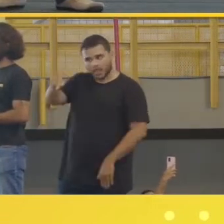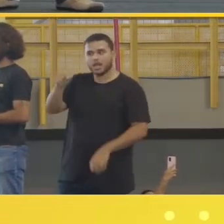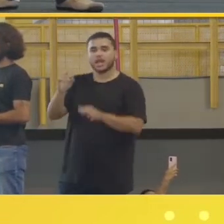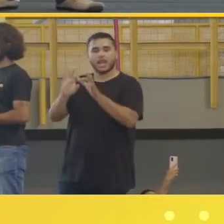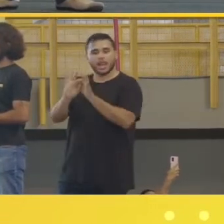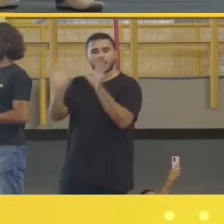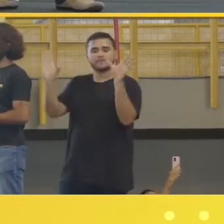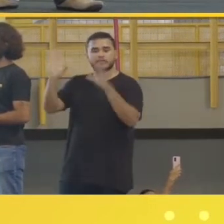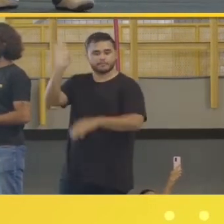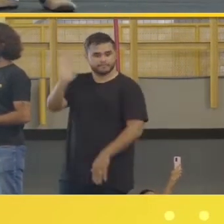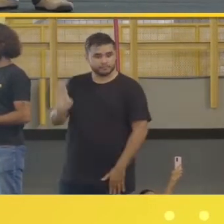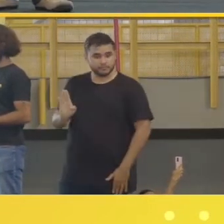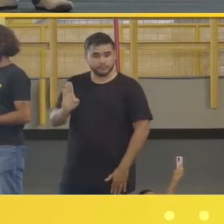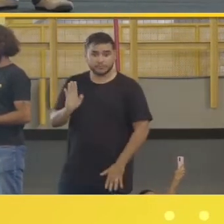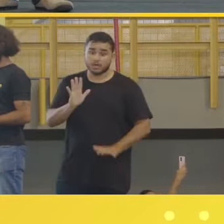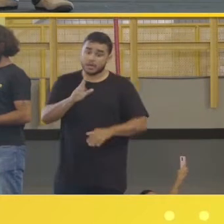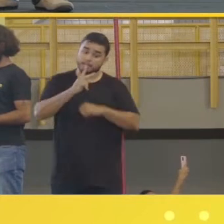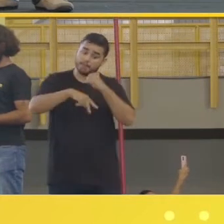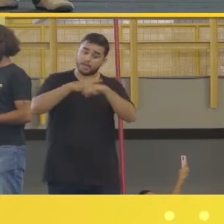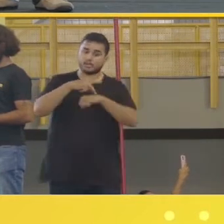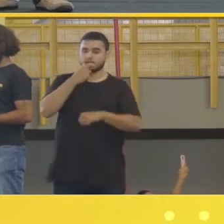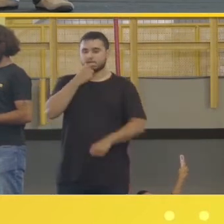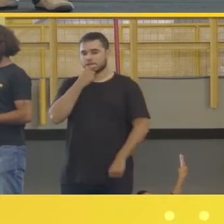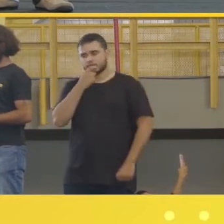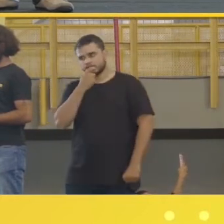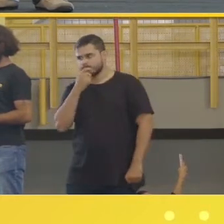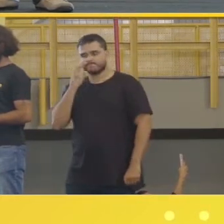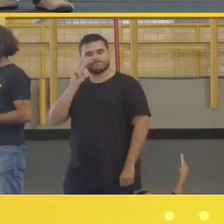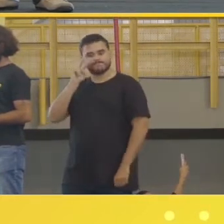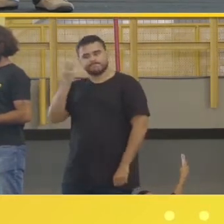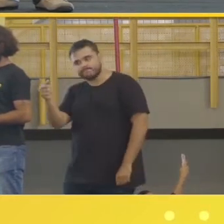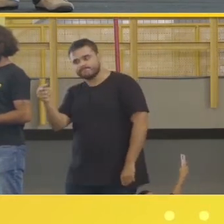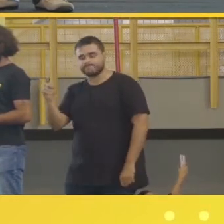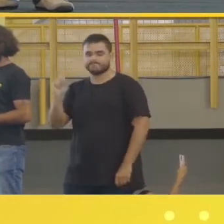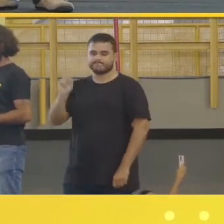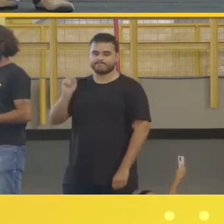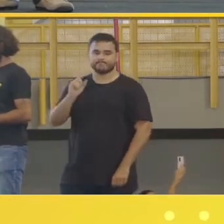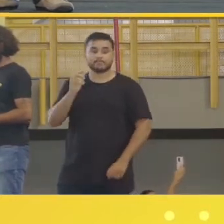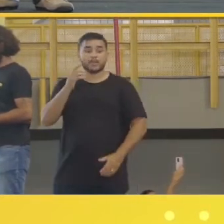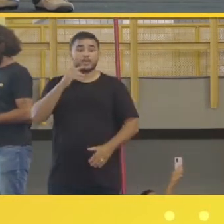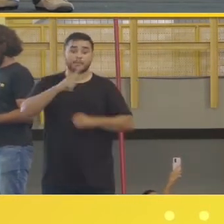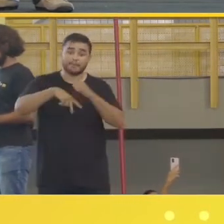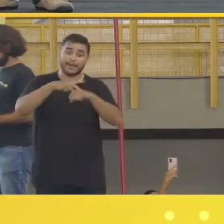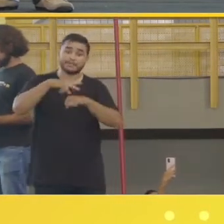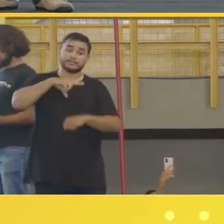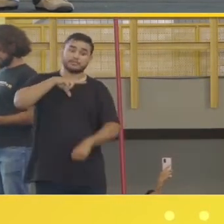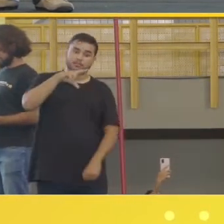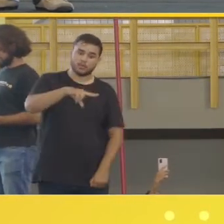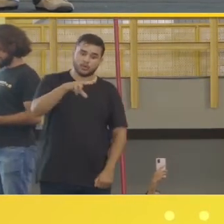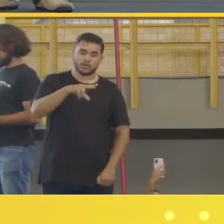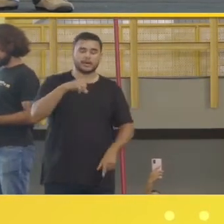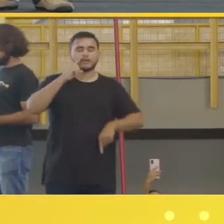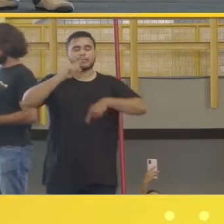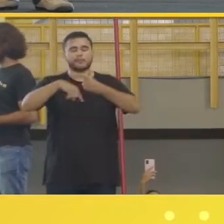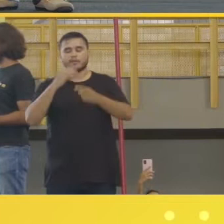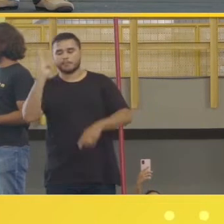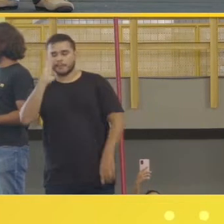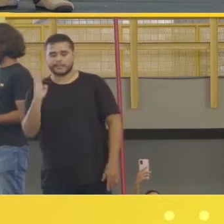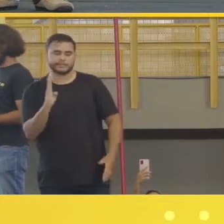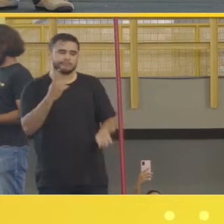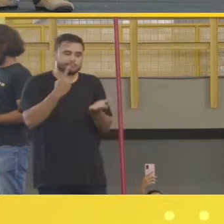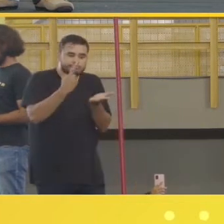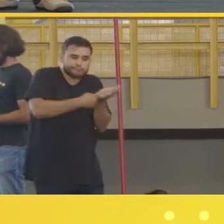E a Inglaterra também não. Vai ser feito um acordo Brasil, Portugal e Inglaterra para o reconhecimento da nossa